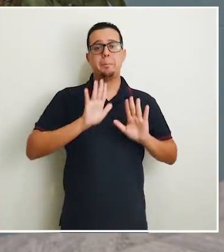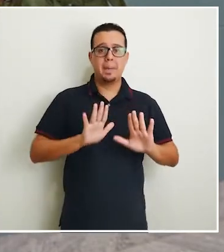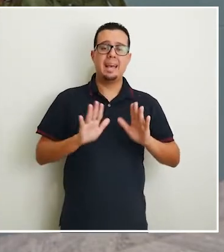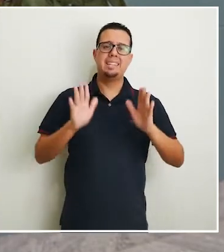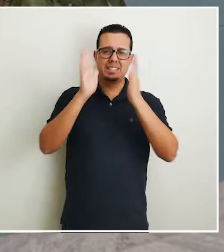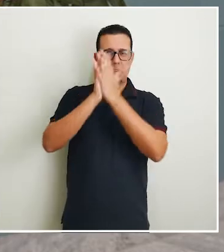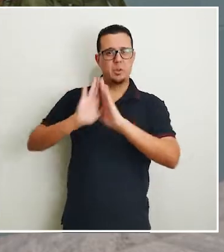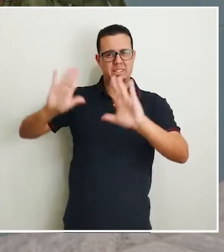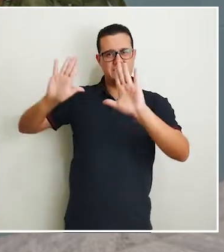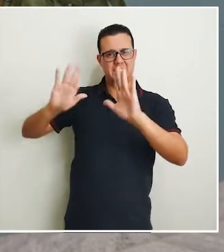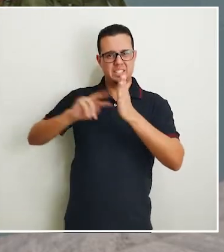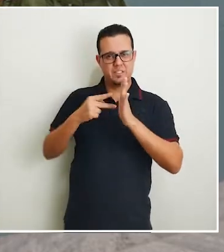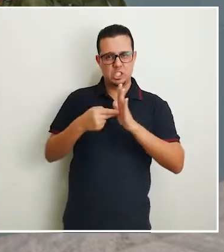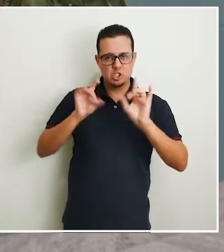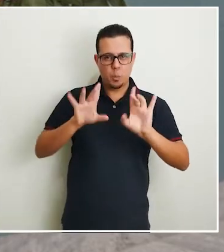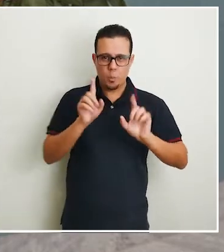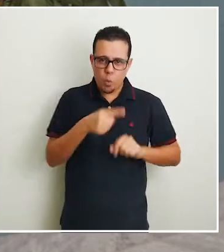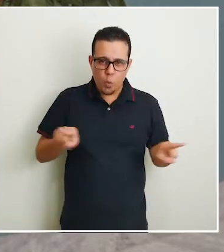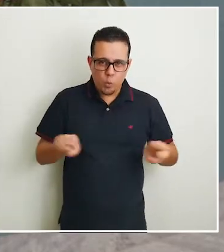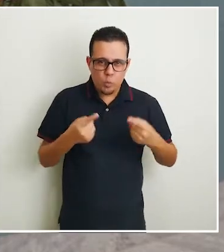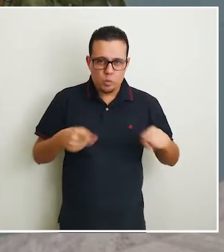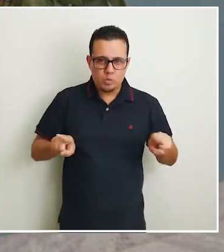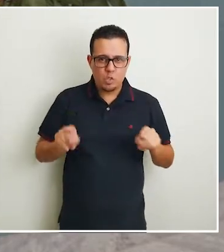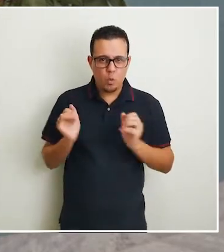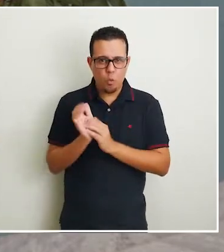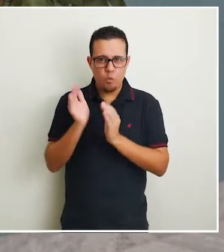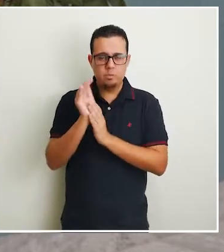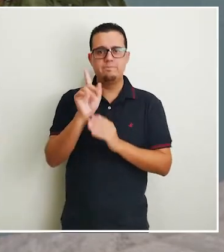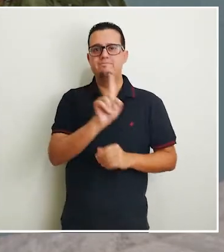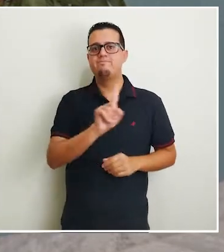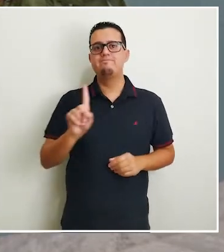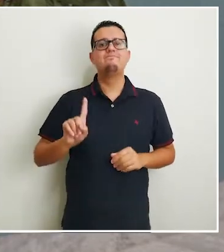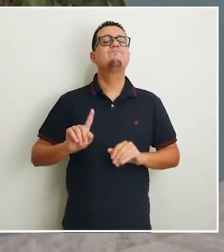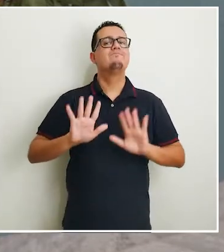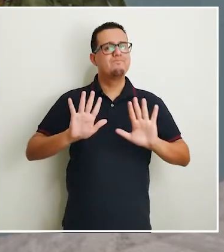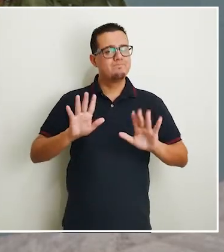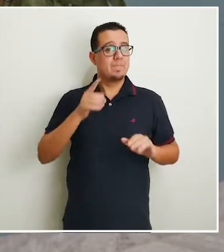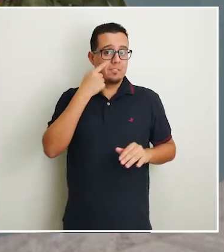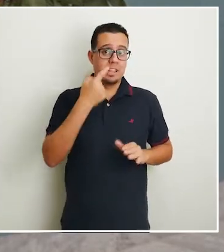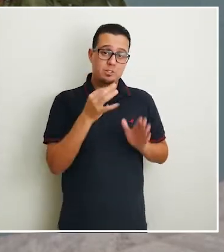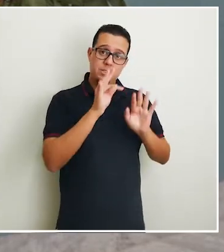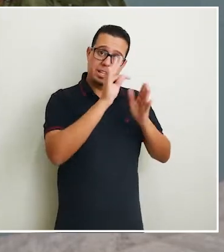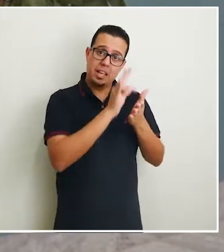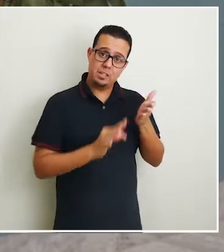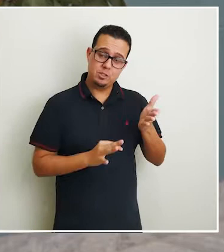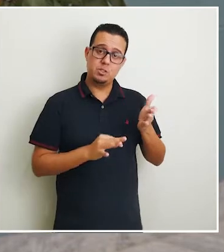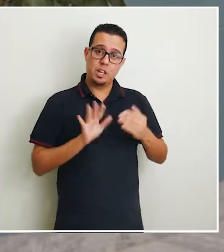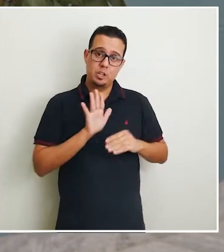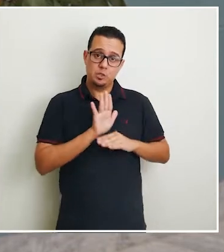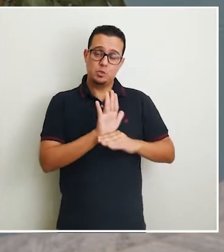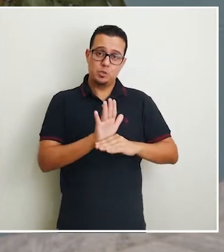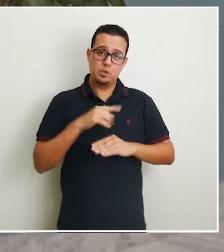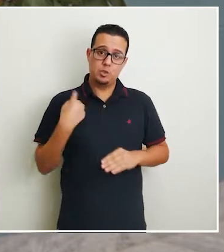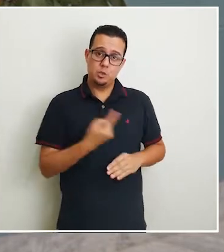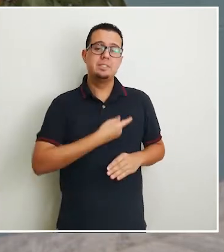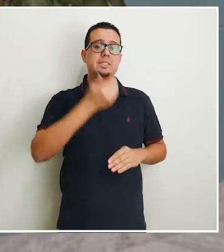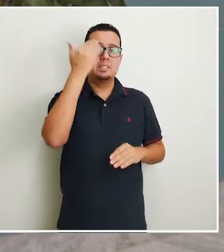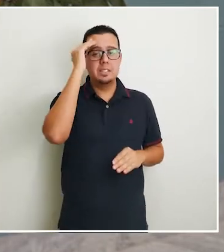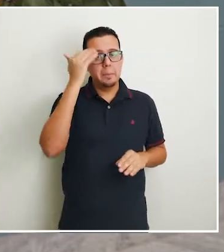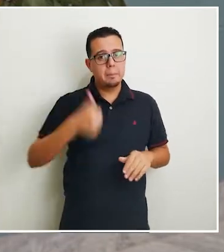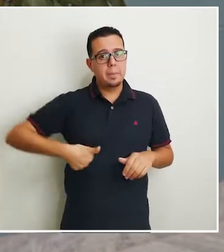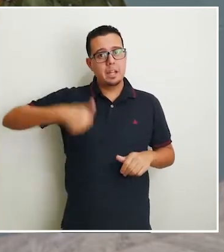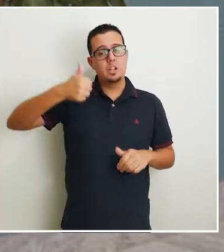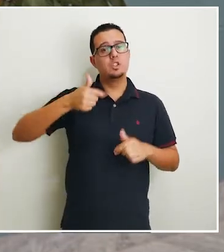mais além do que música, do que louvor. E esse texto aqui, ele nos ajuda a afinar o nosso entendimento